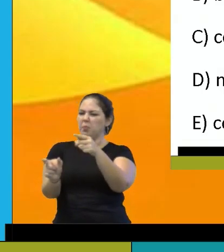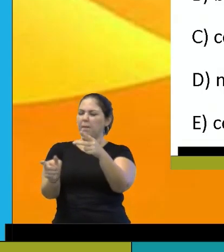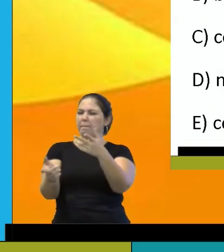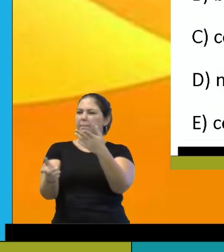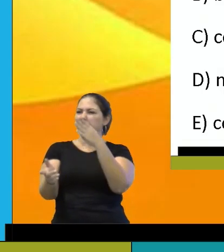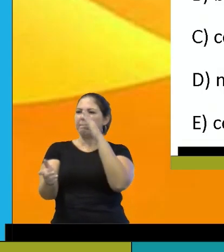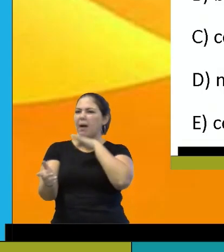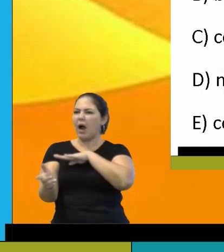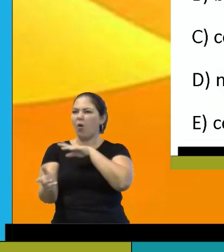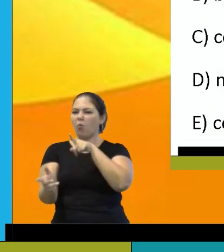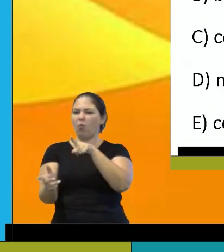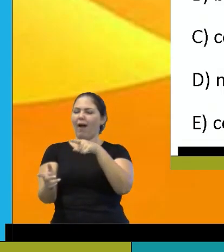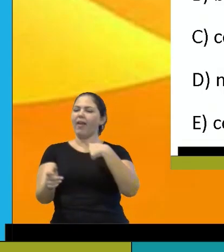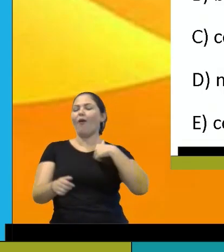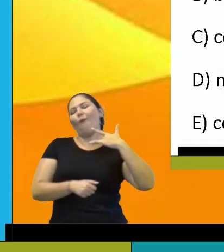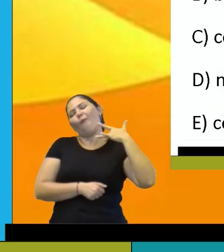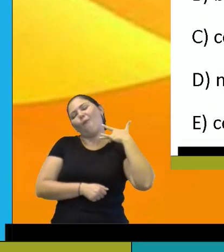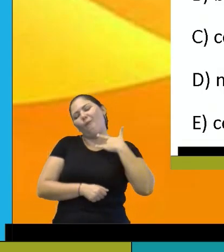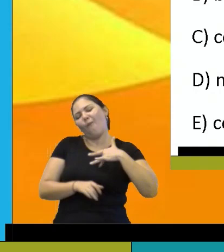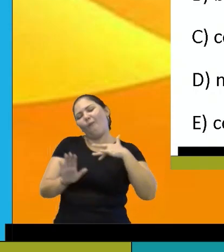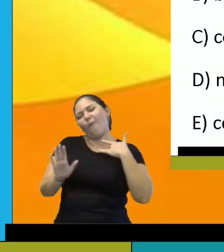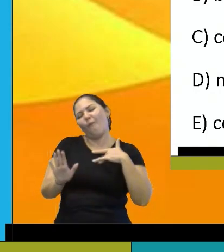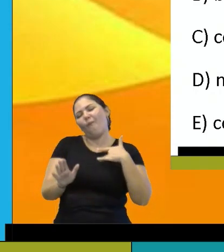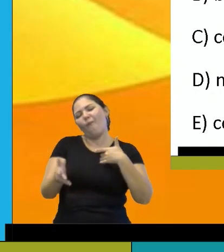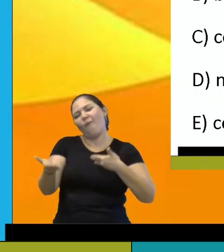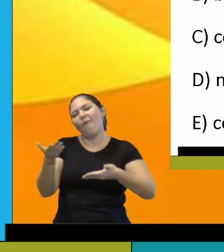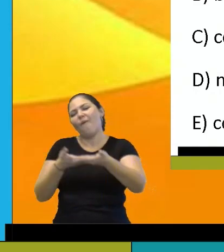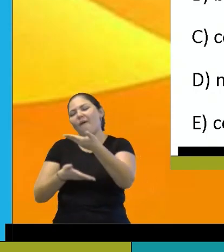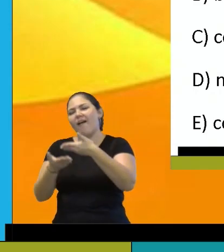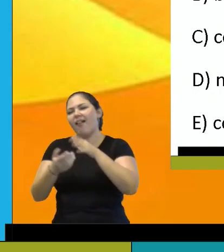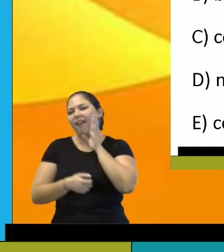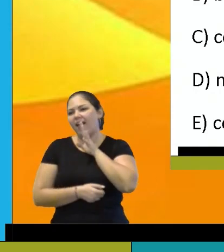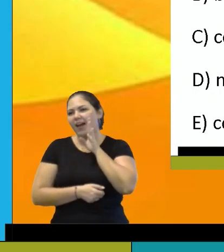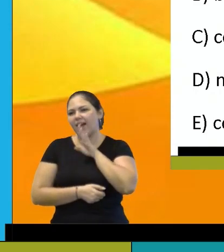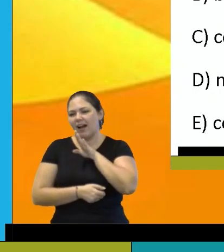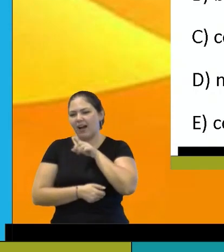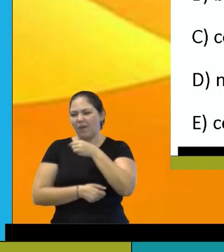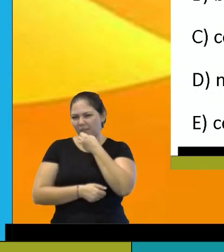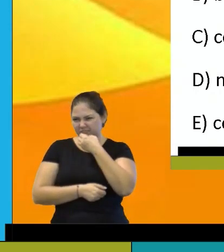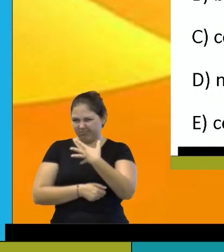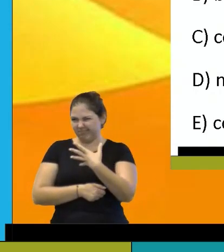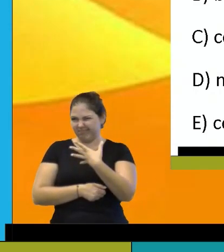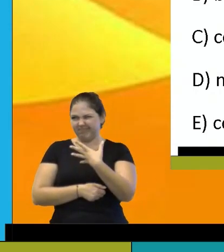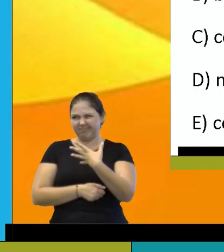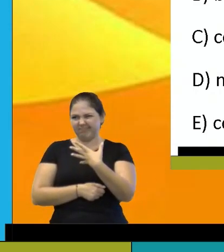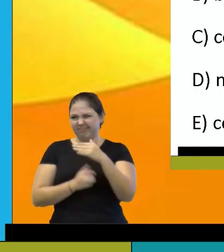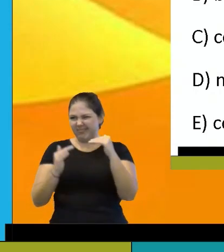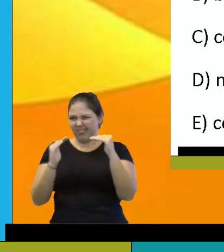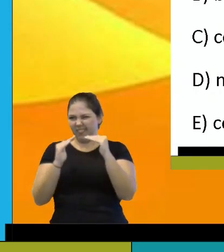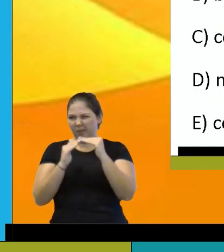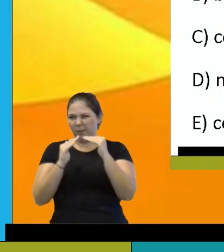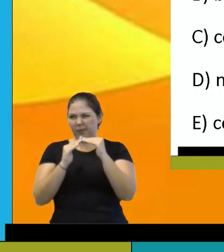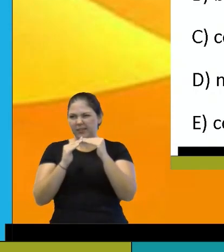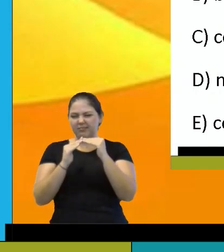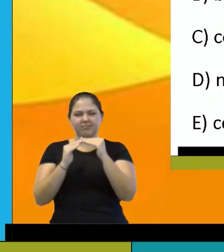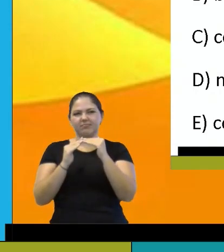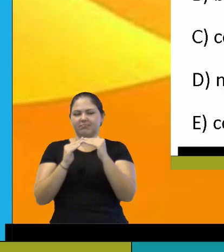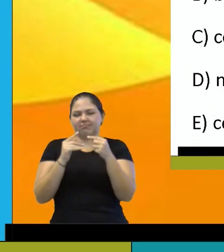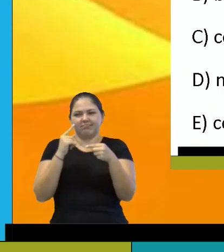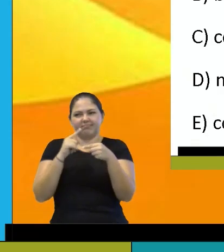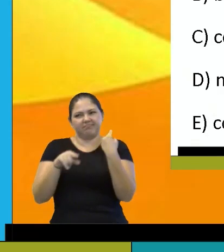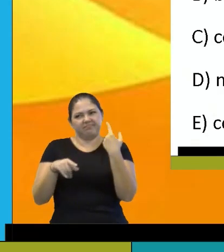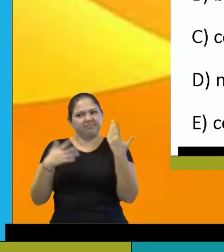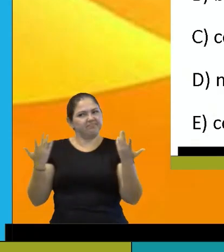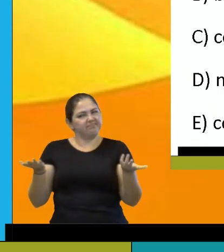de bondade. A manutenção da ordem social, segundo esse autor, baseava-se na compaixão quanto à condenação